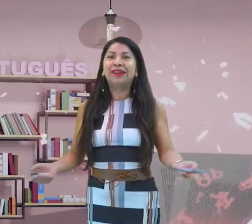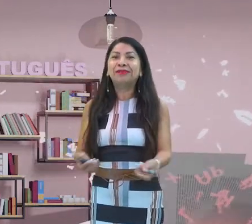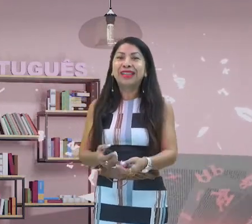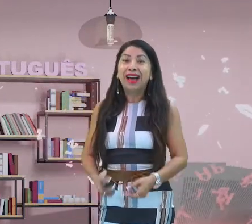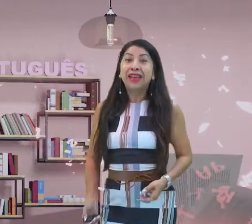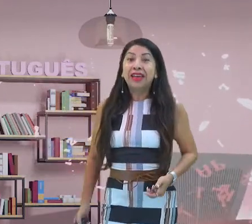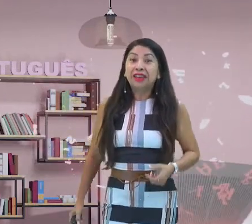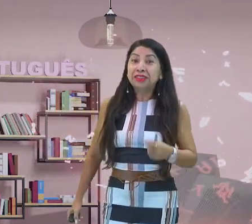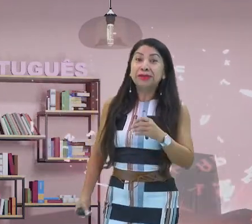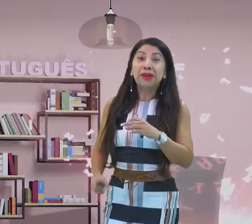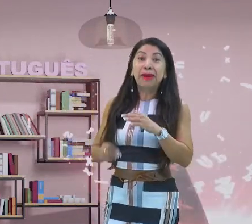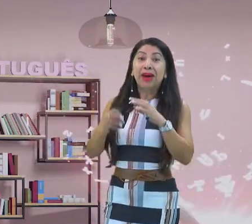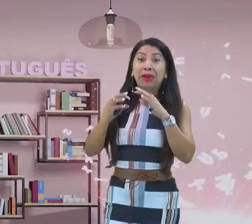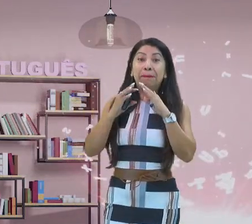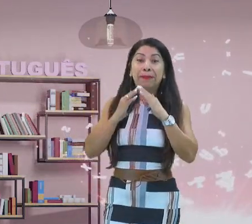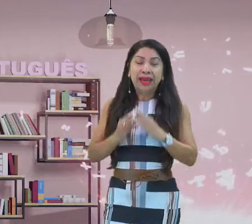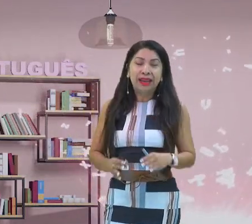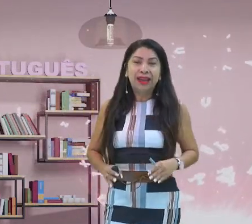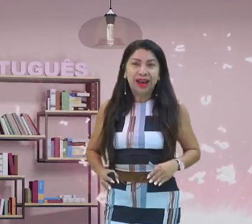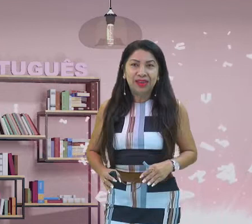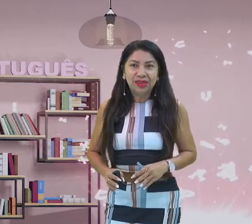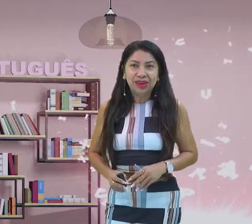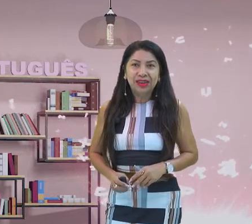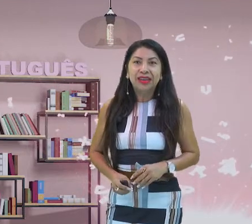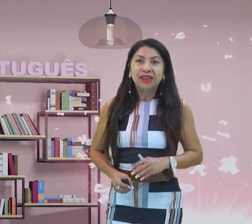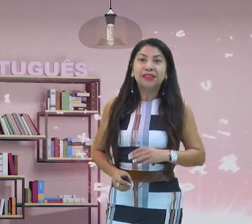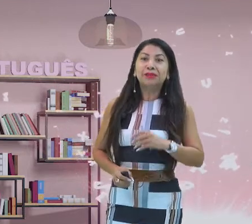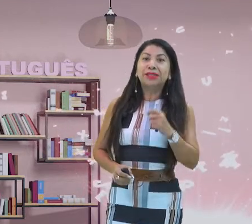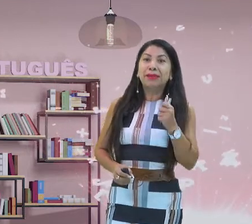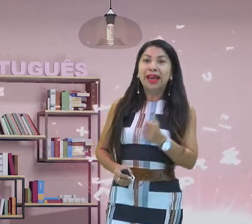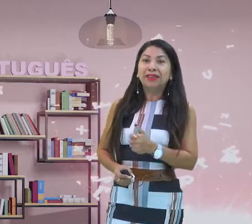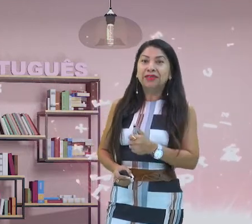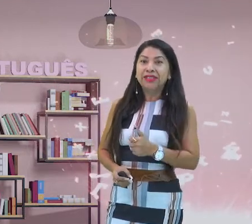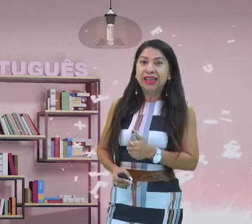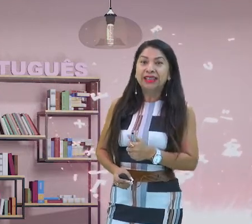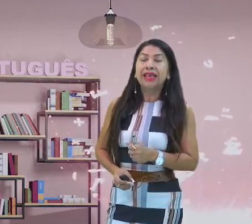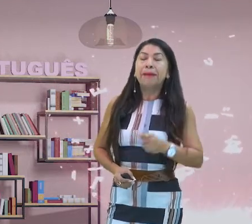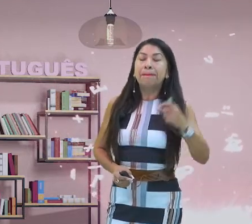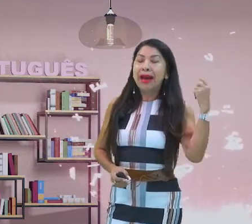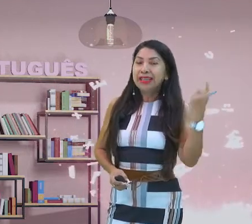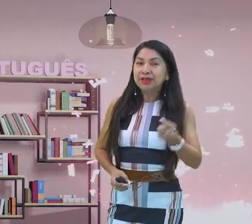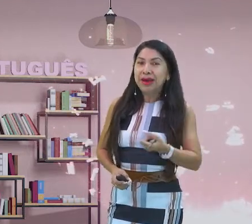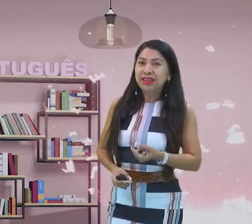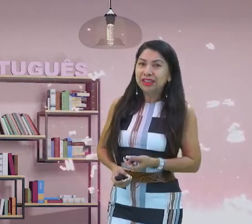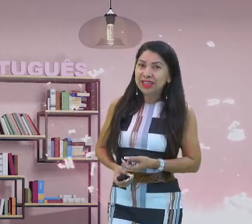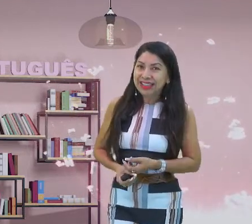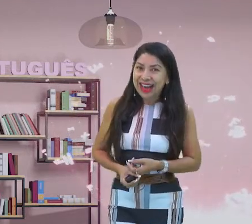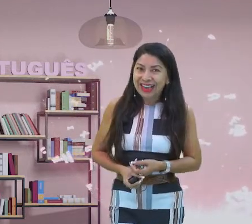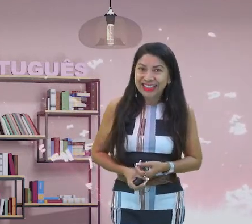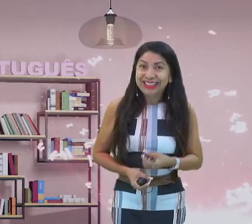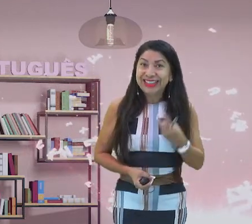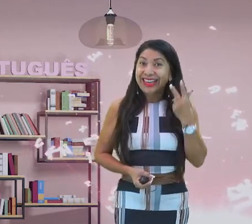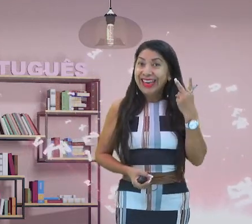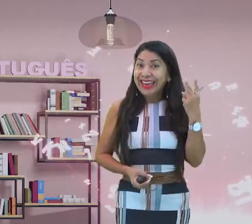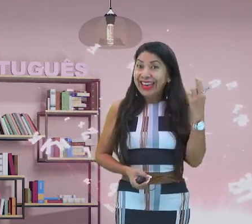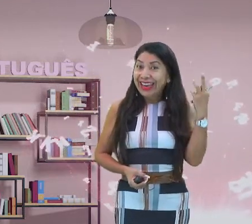gente. Vamos lá. Nós vamos ter uma aula bem legal agora. Nós vamos trabalhar com vocês mais uma aula da